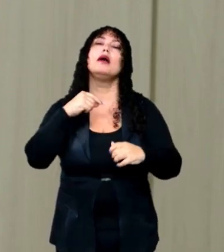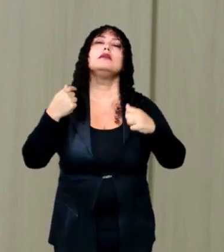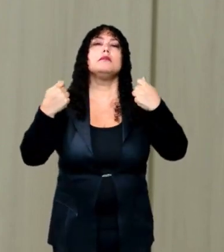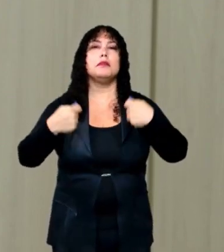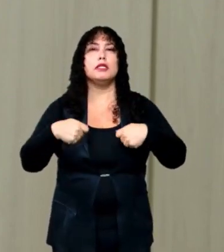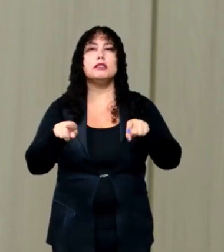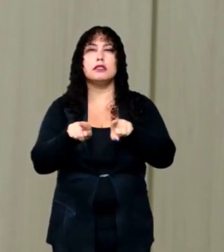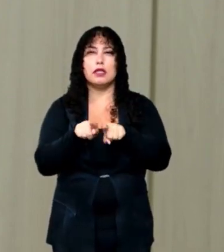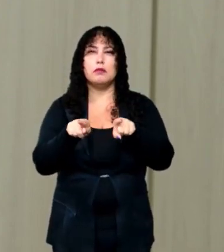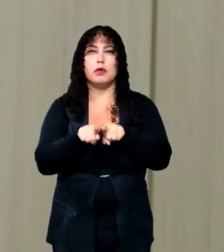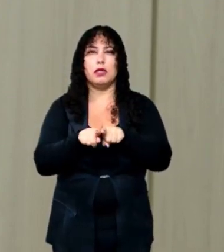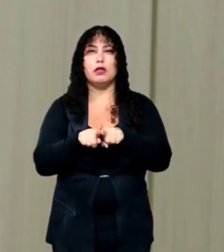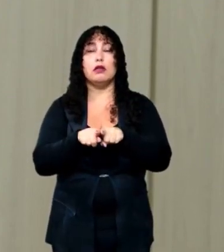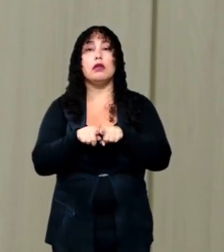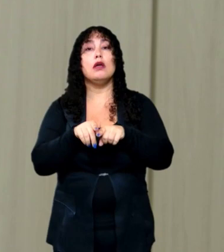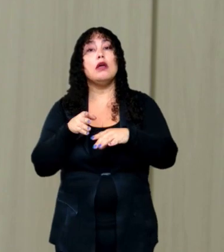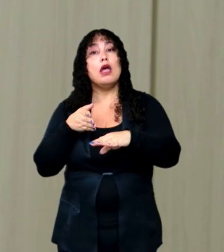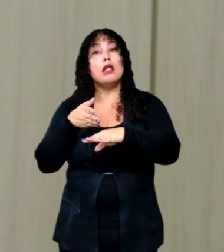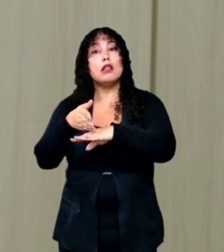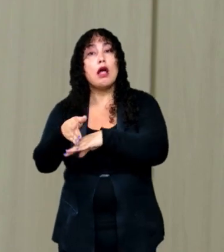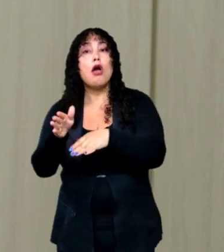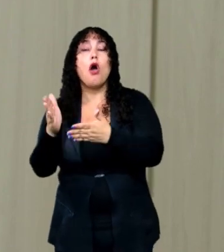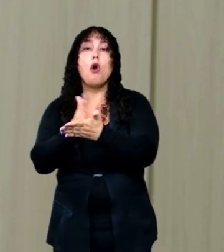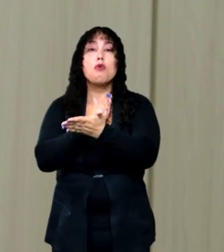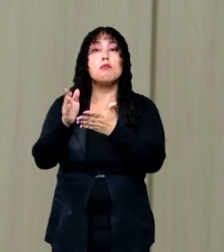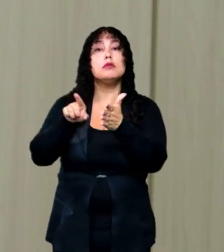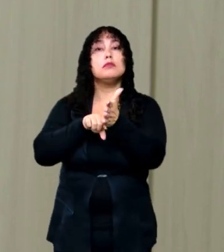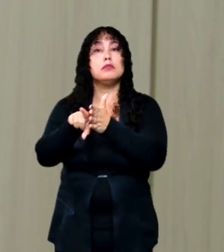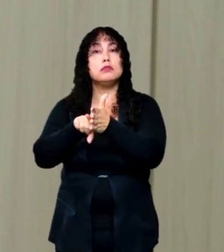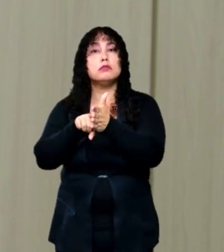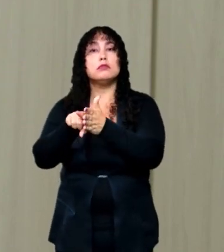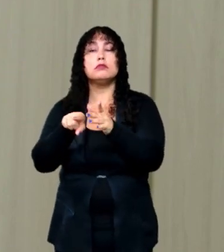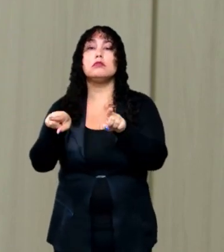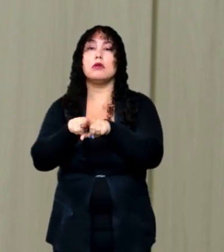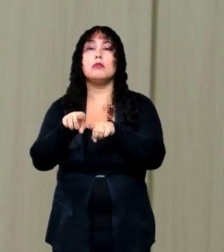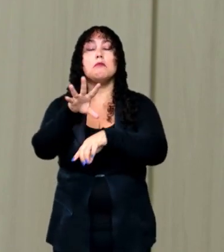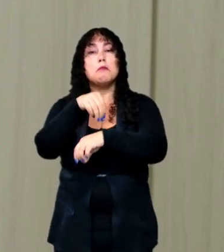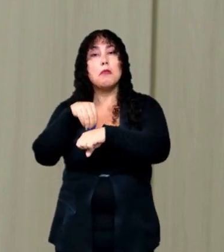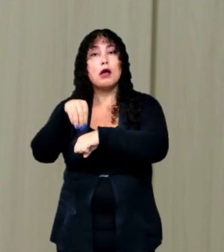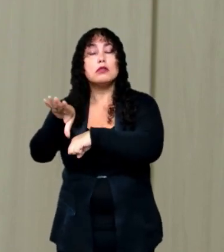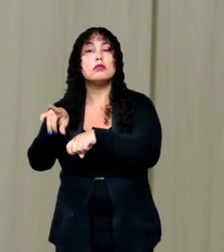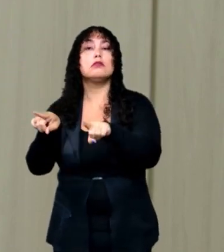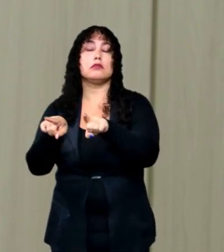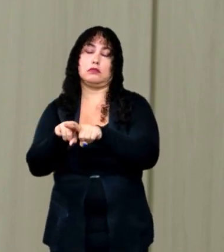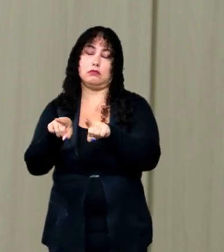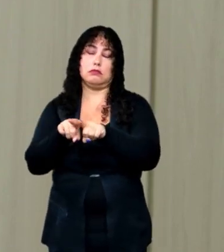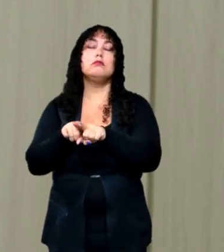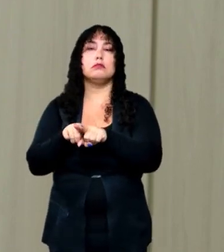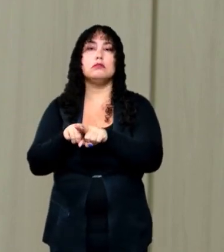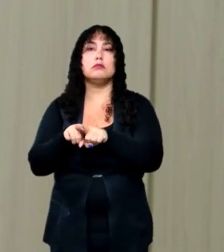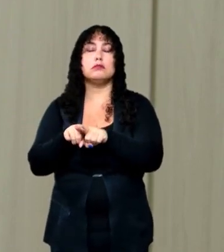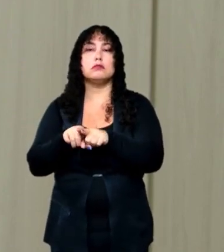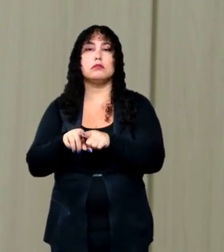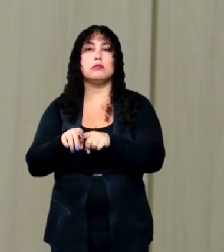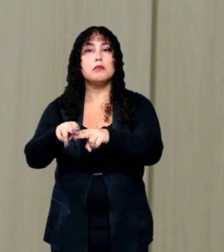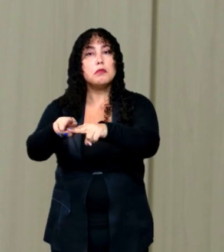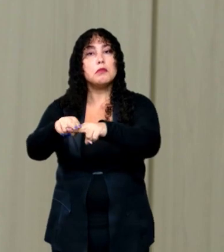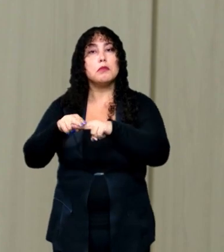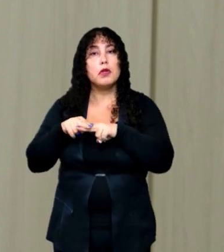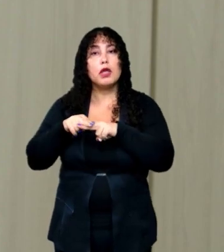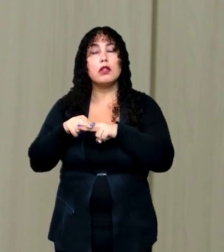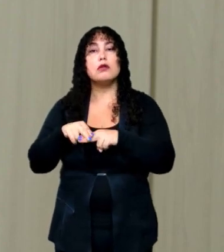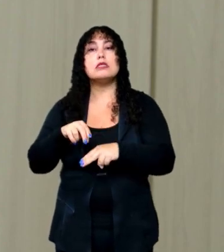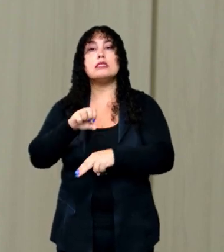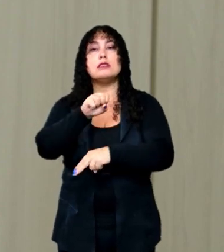além de passar pelo CONSEA, tem algumas pesquisas, vai precisar inclusive passar pelo